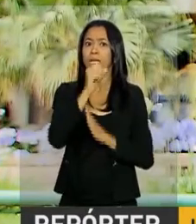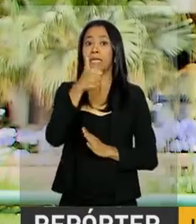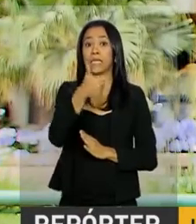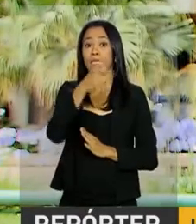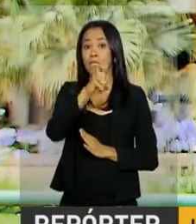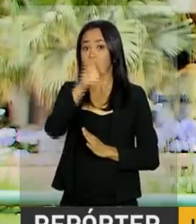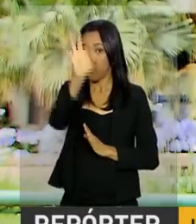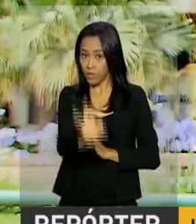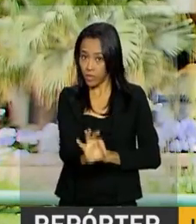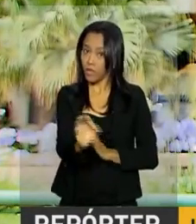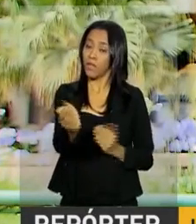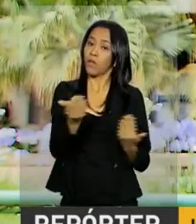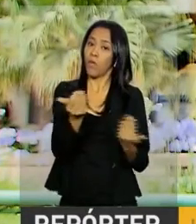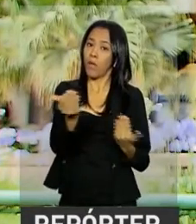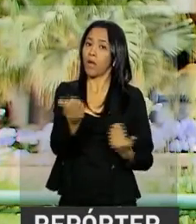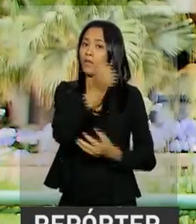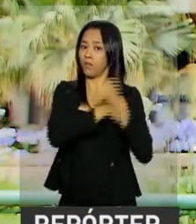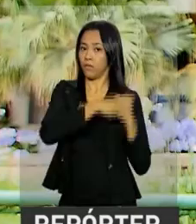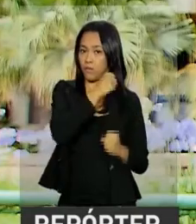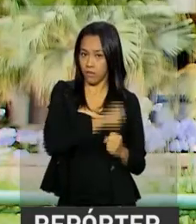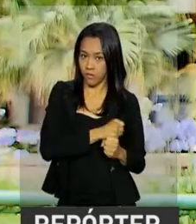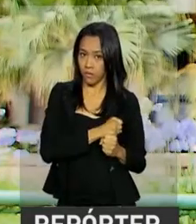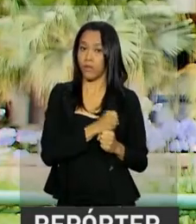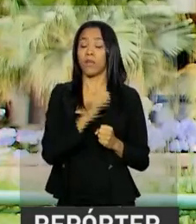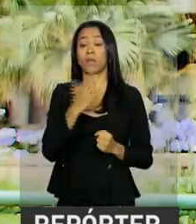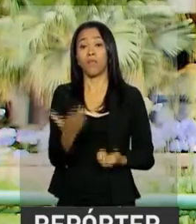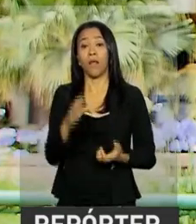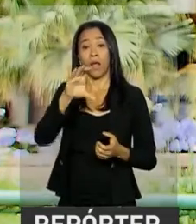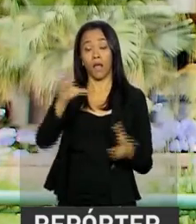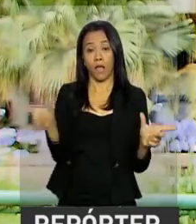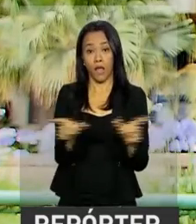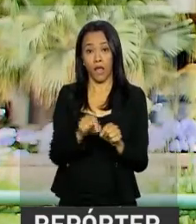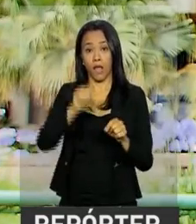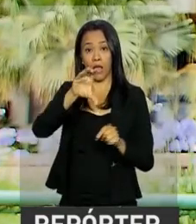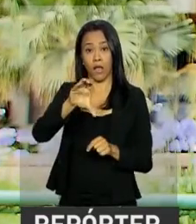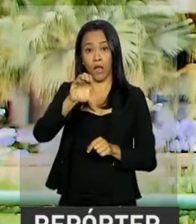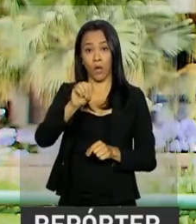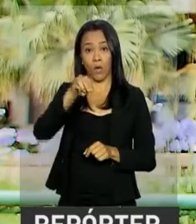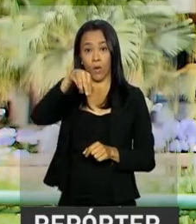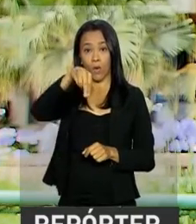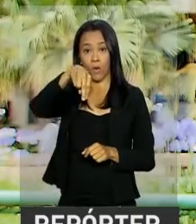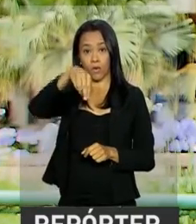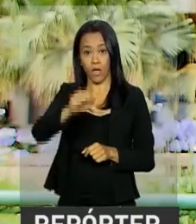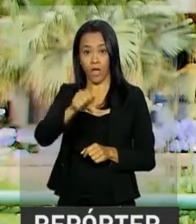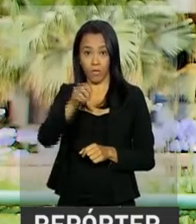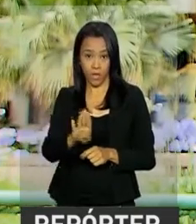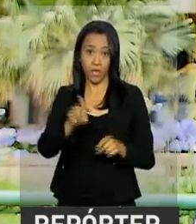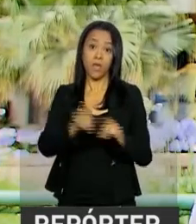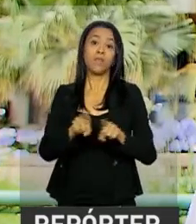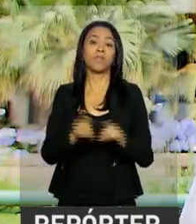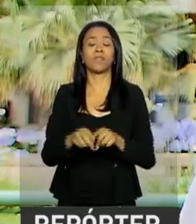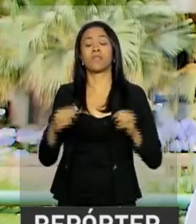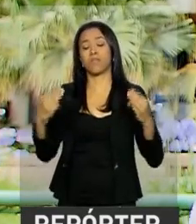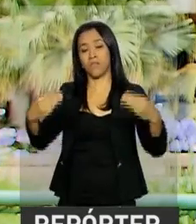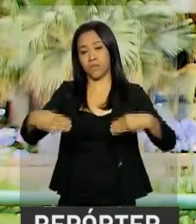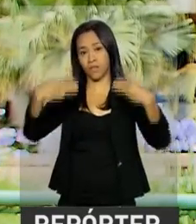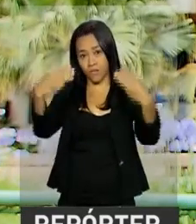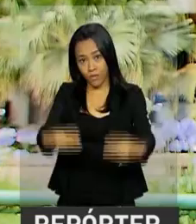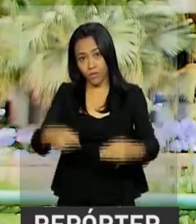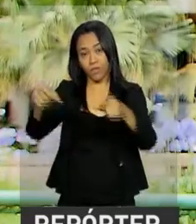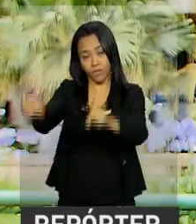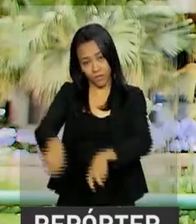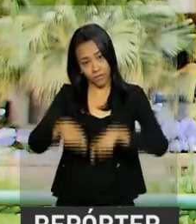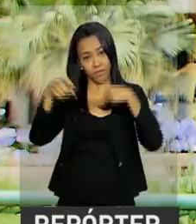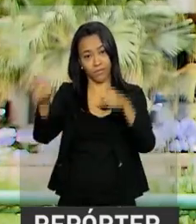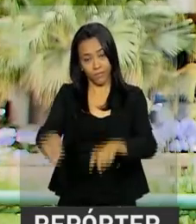em relação à safra anterior. Para a Conab e para o Ministério da Agricultura, esse aumento previsto para a produção de